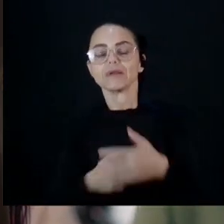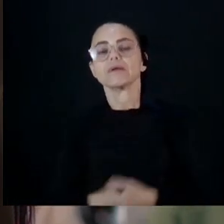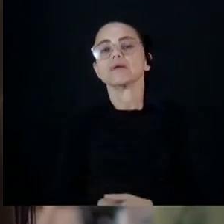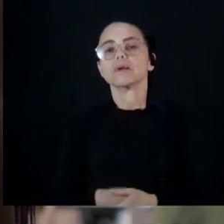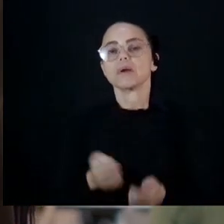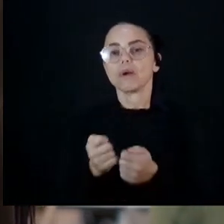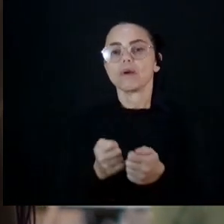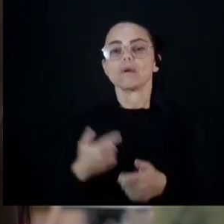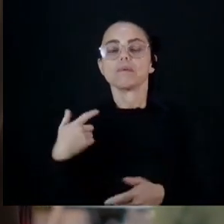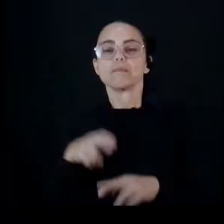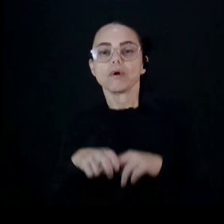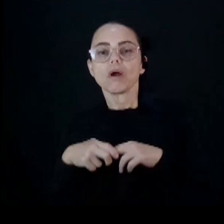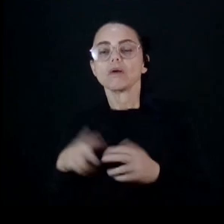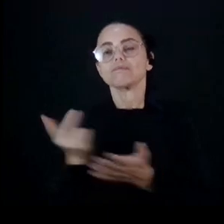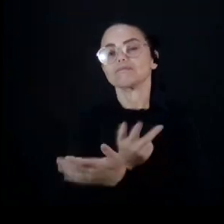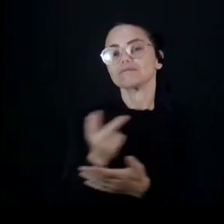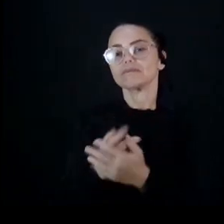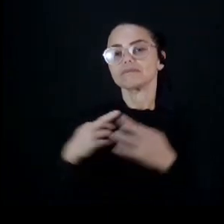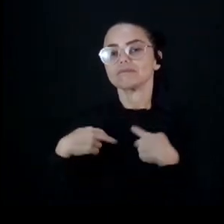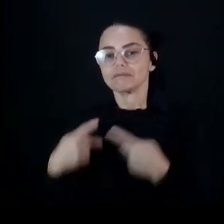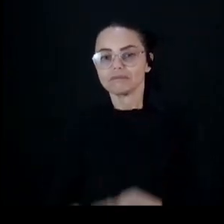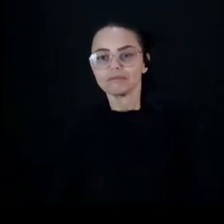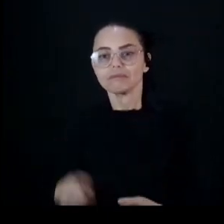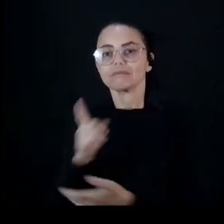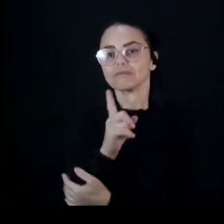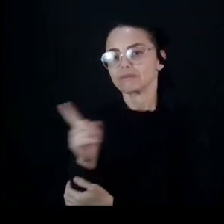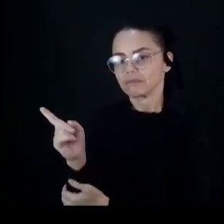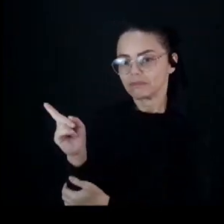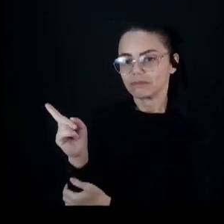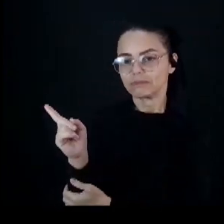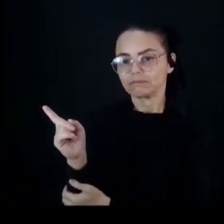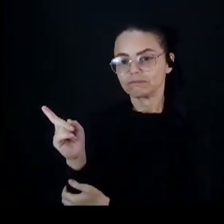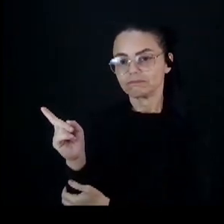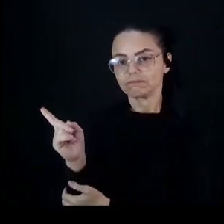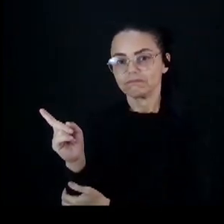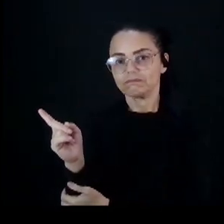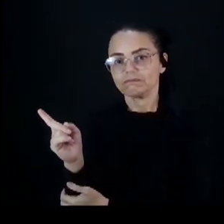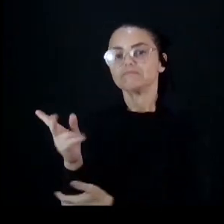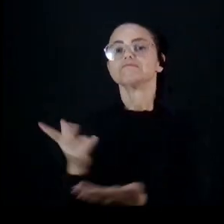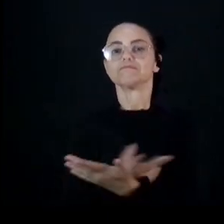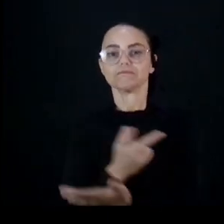causa de erros humanos. E não são erros feitos